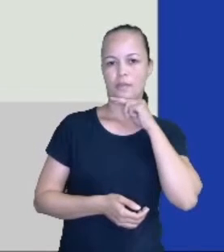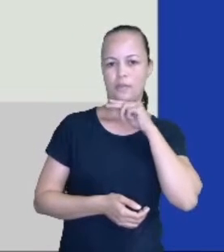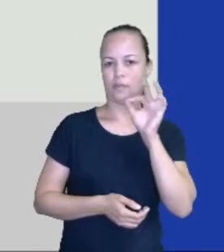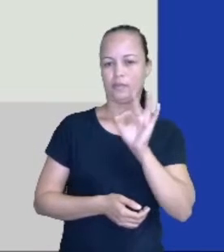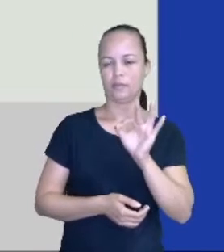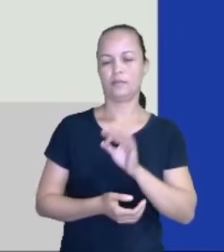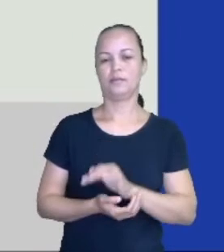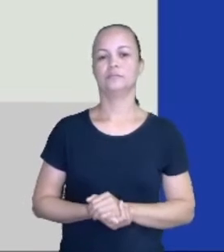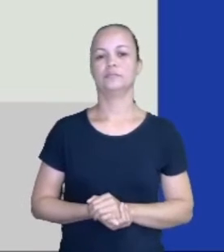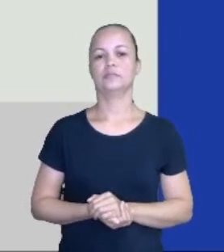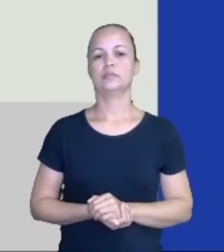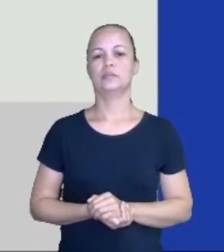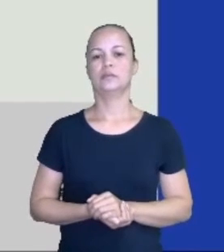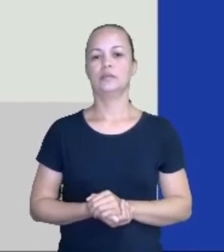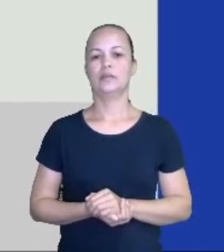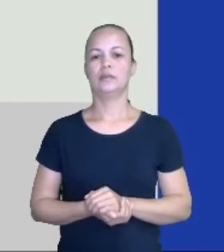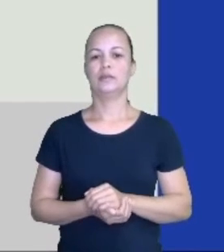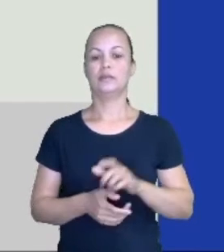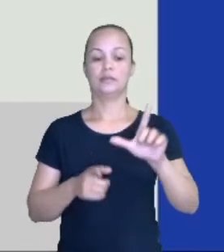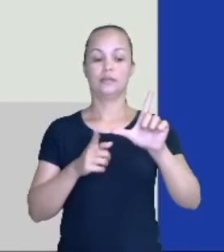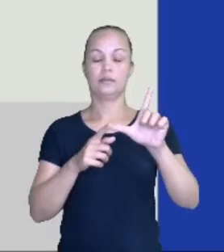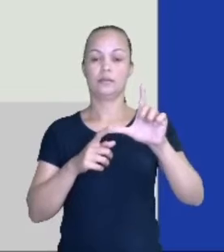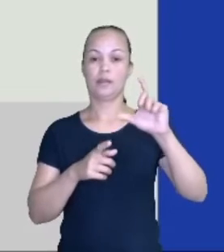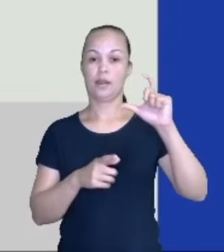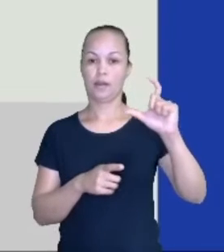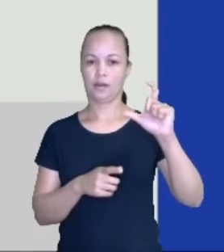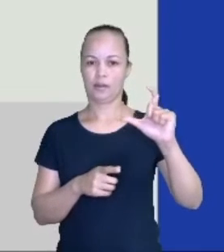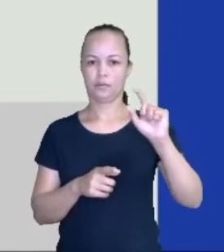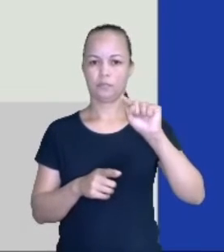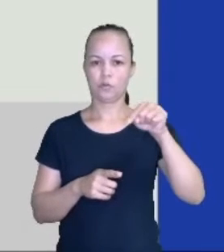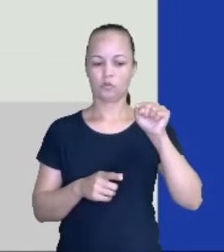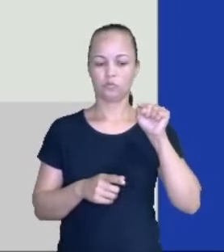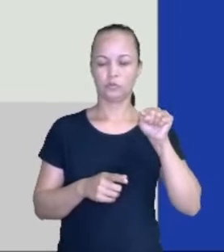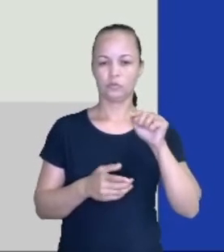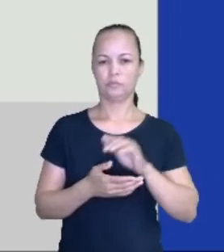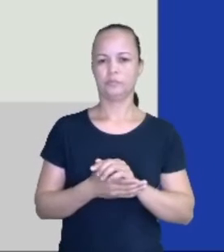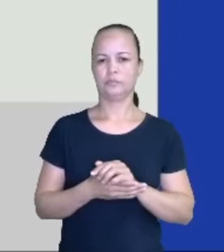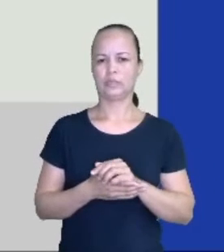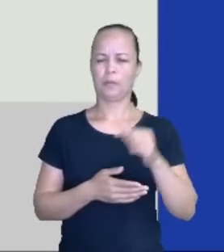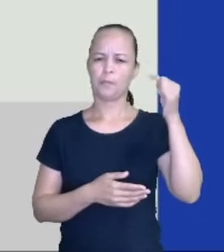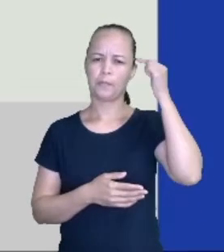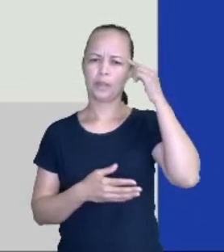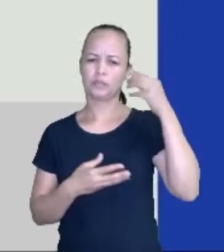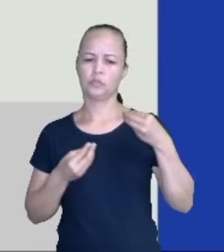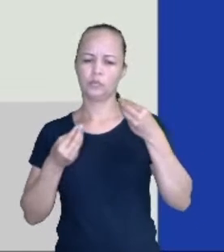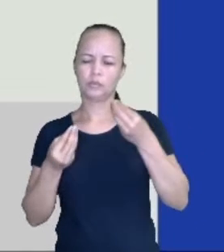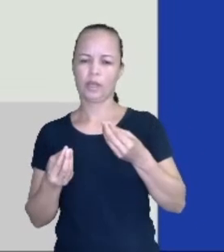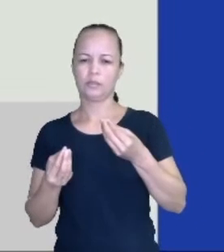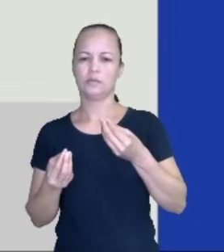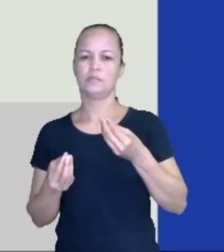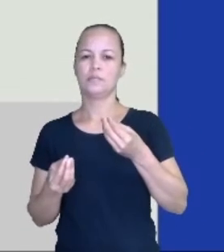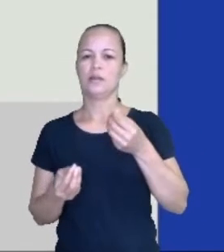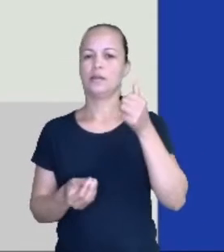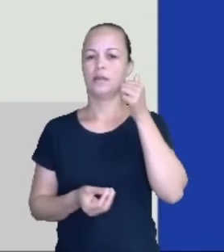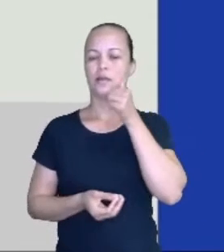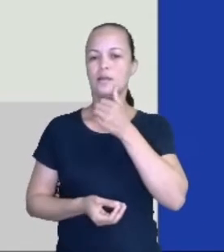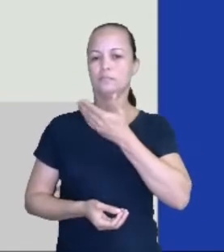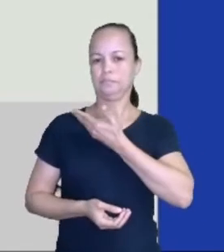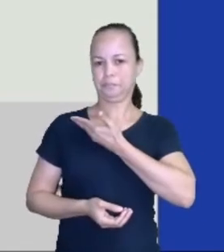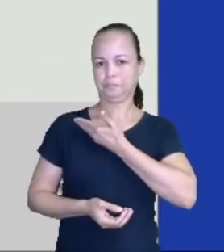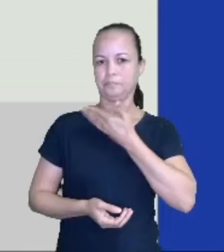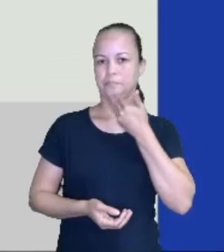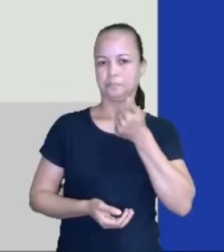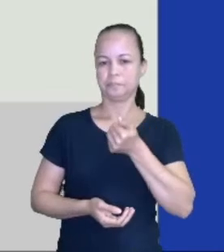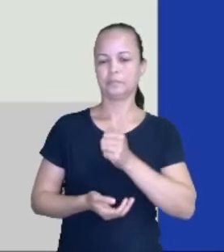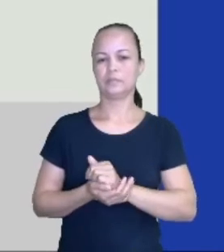Letra maiúscula após o ponto. Também não penso dá-lo para a Renata, minha melhor amiga.